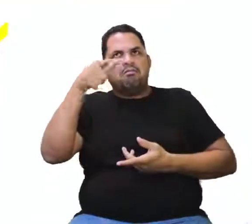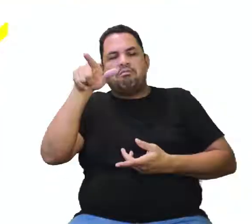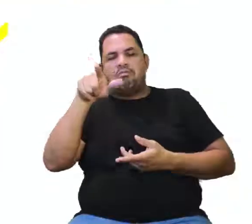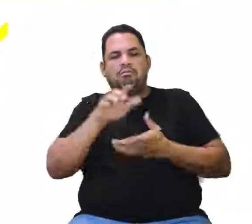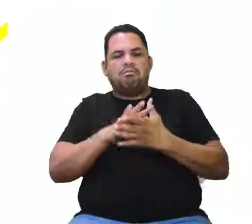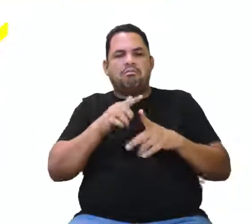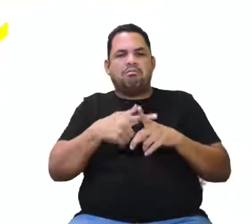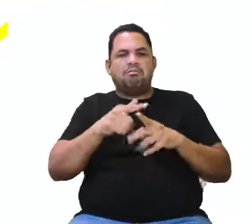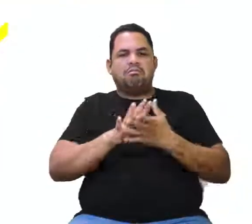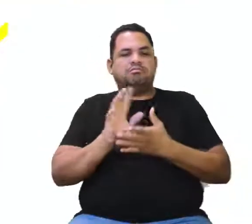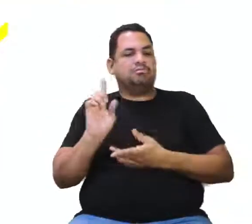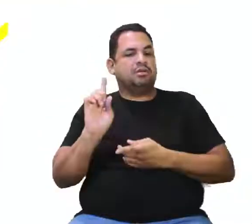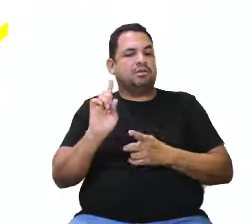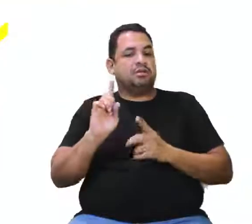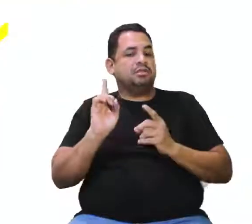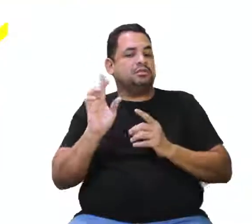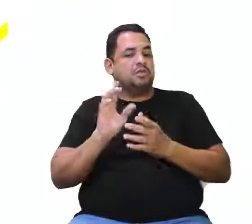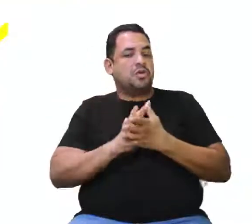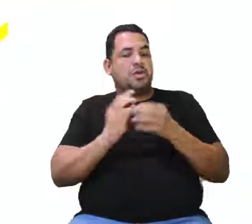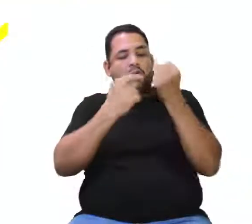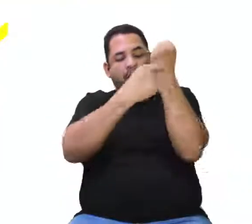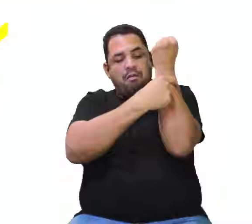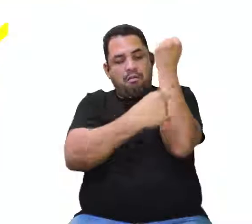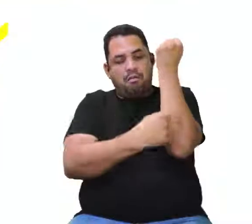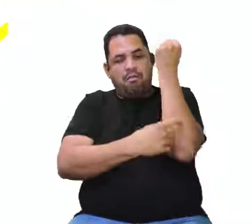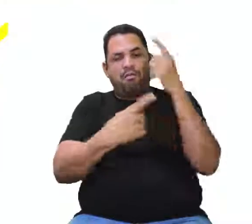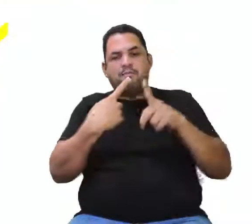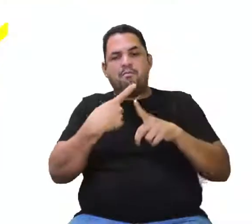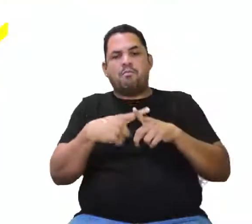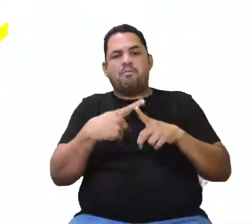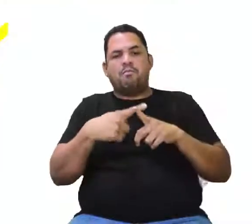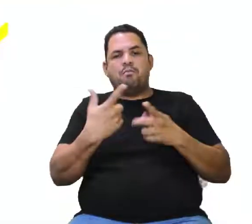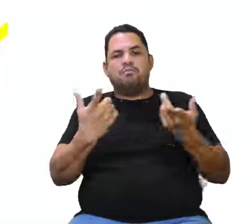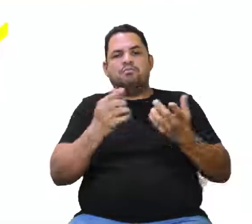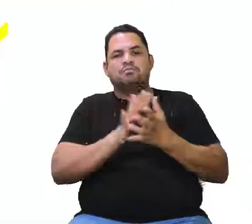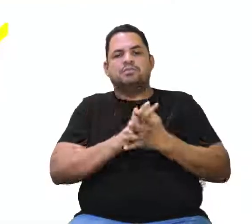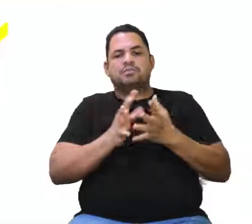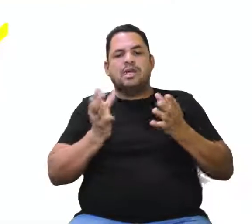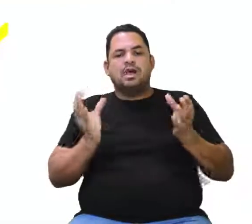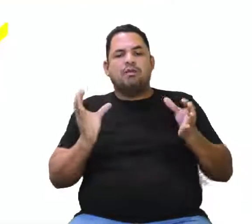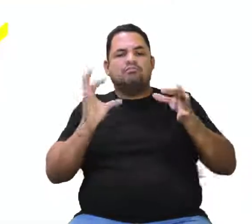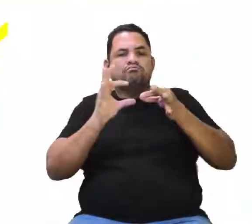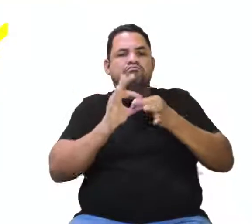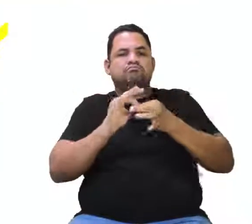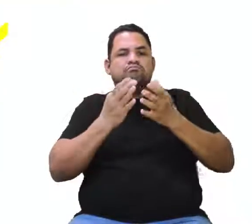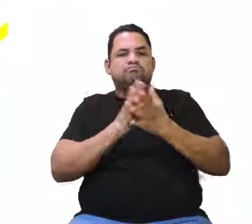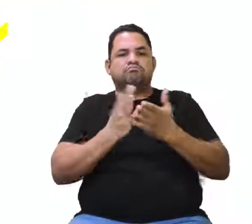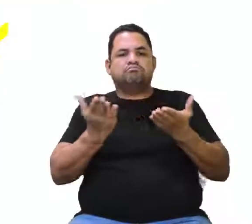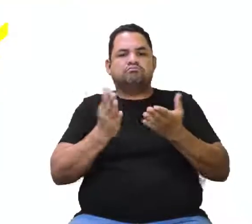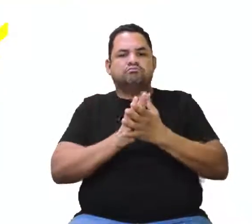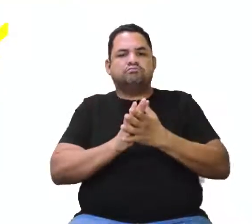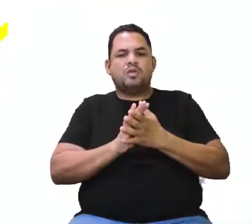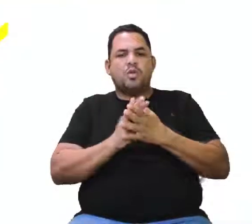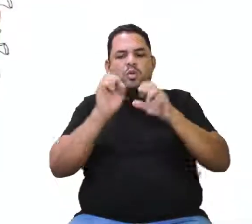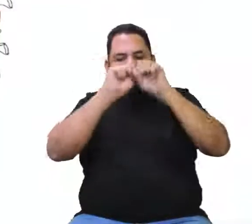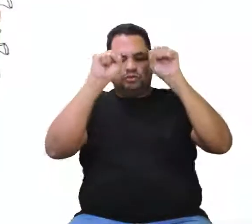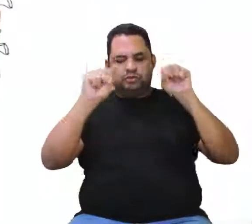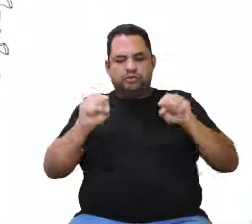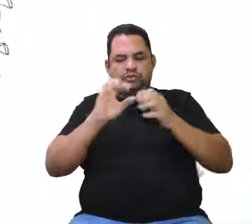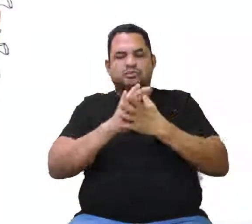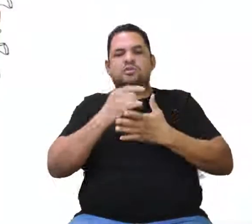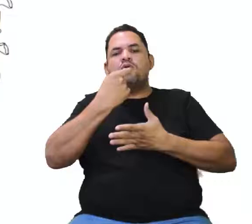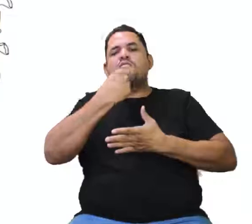é simplesmente a sua coluna vertebral. Por quê? Porque ela vai estar aqui associado com essa questão do sistema